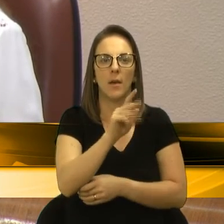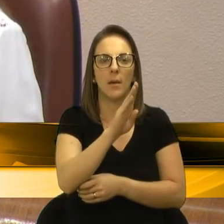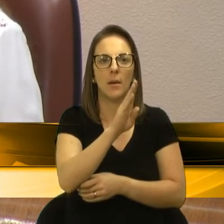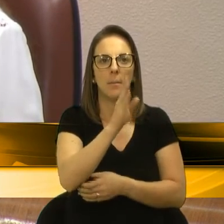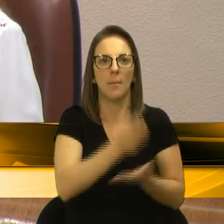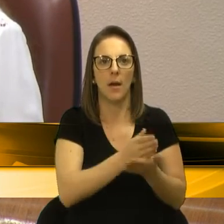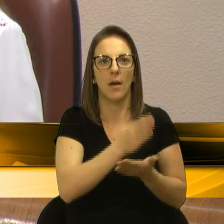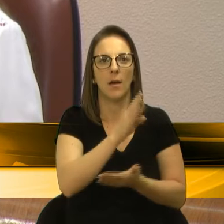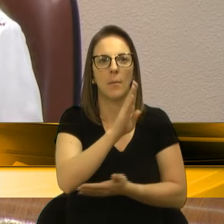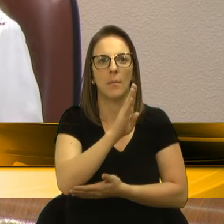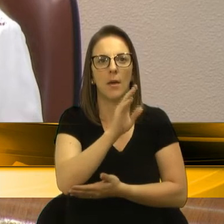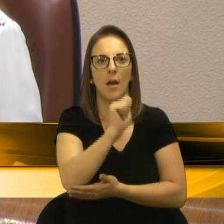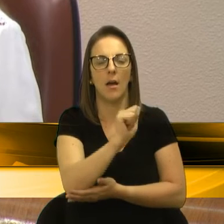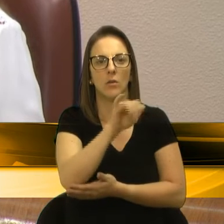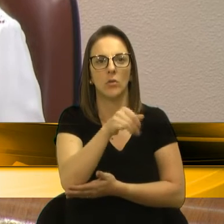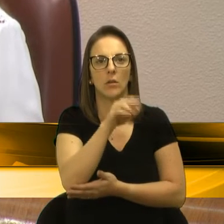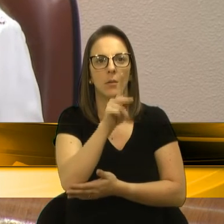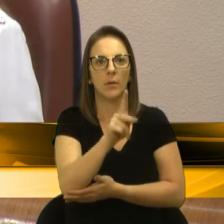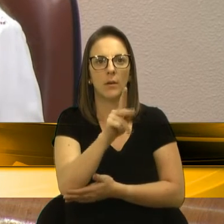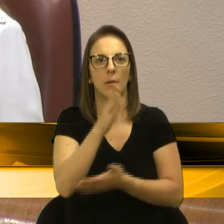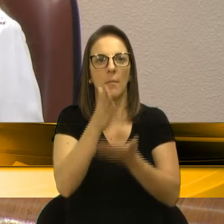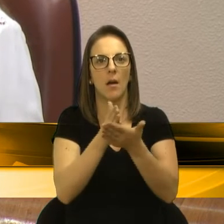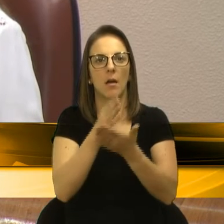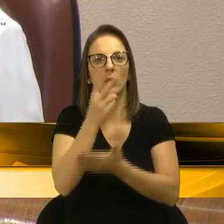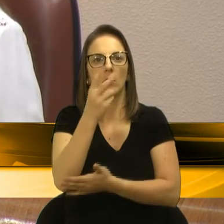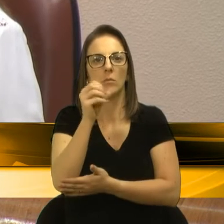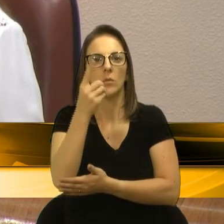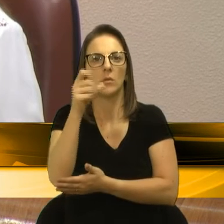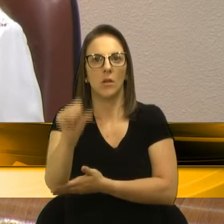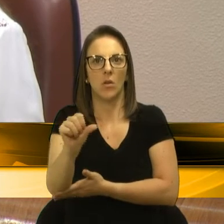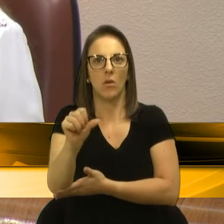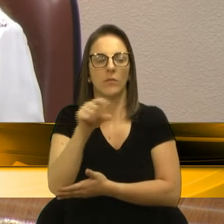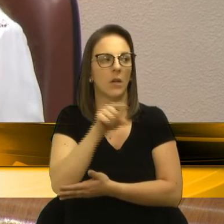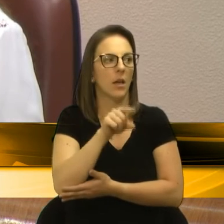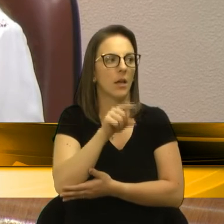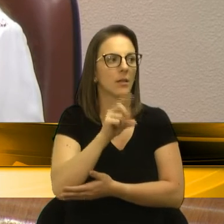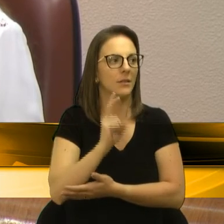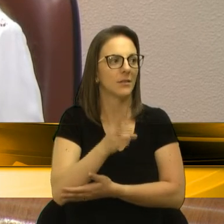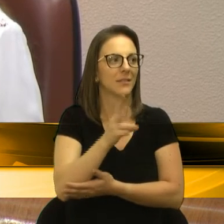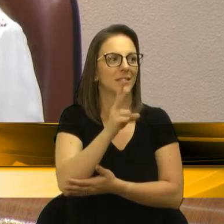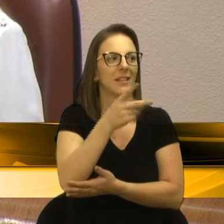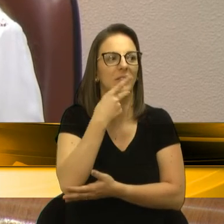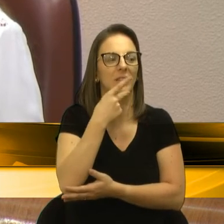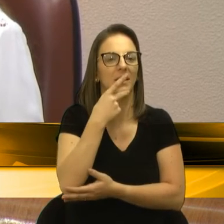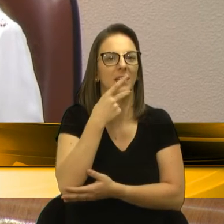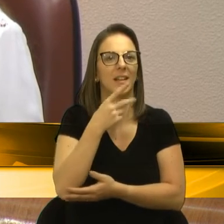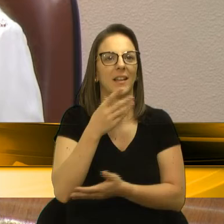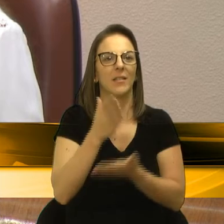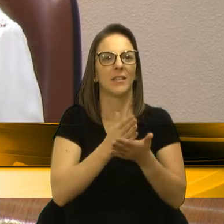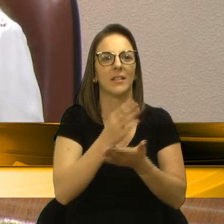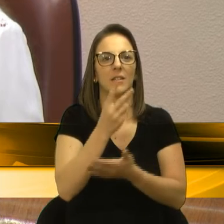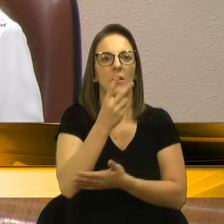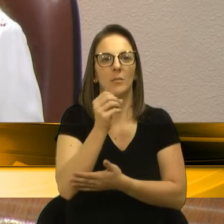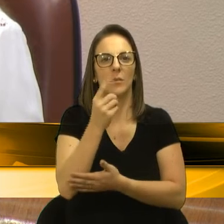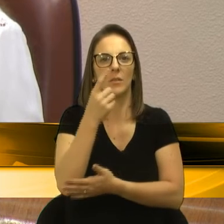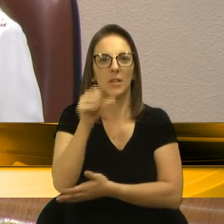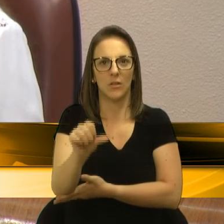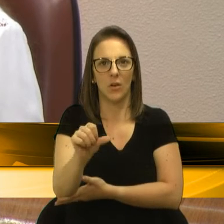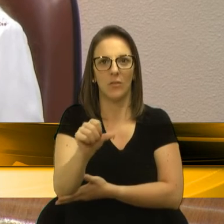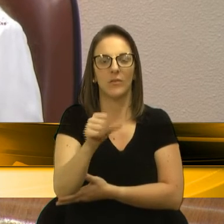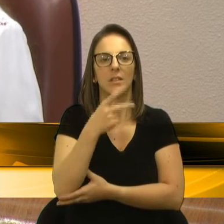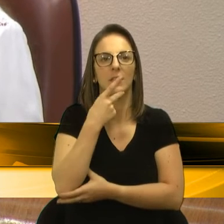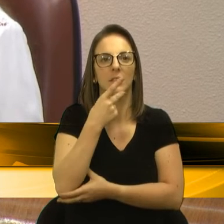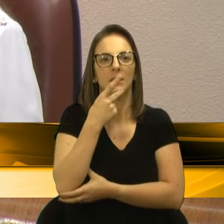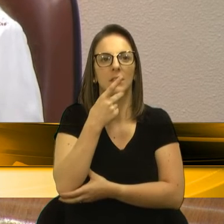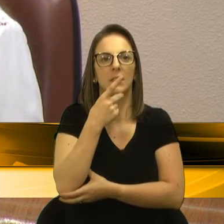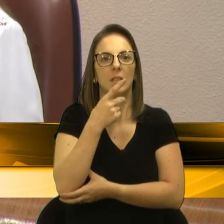P/AJP 4/2019. O requerimento constante no DE 396/2019, de 18/10/2019,